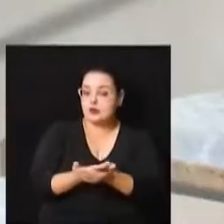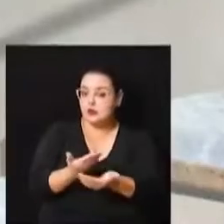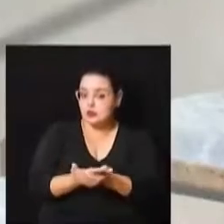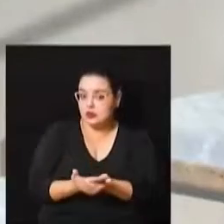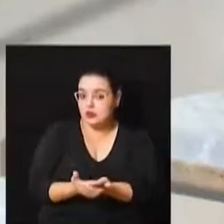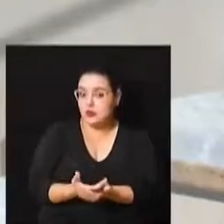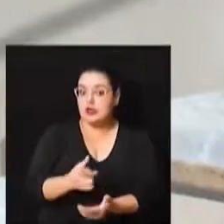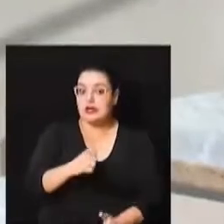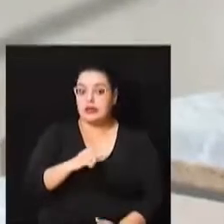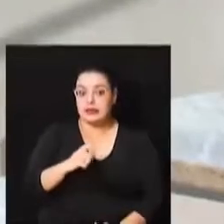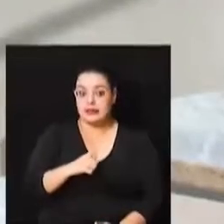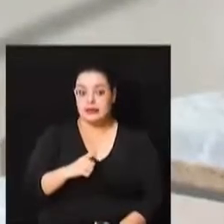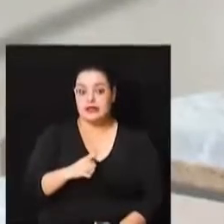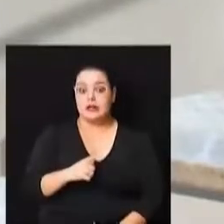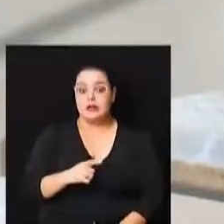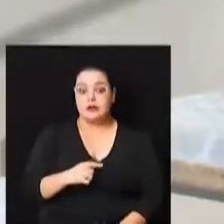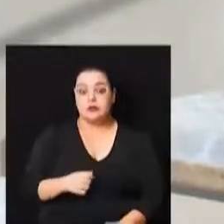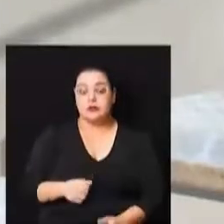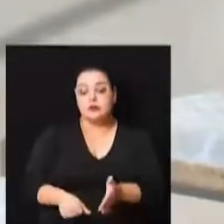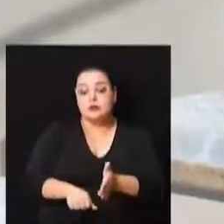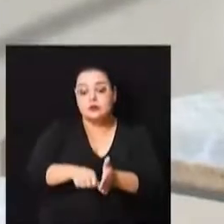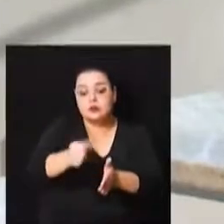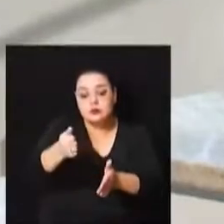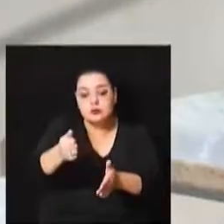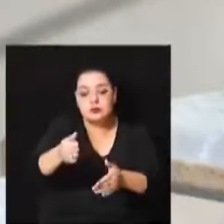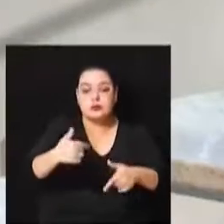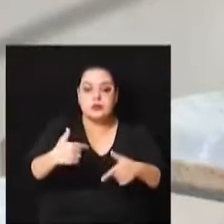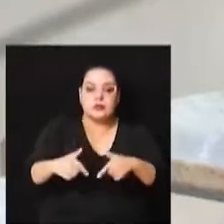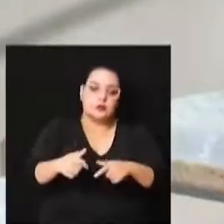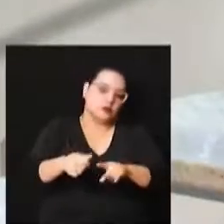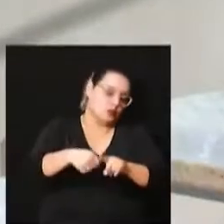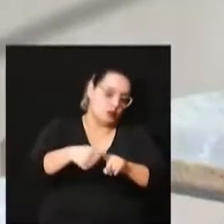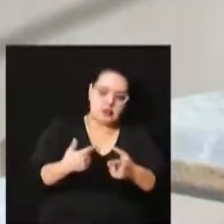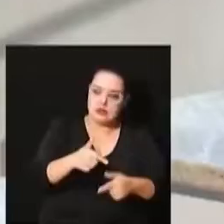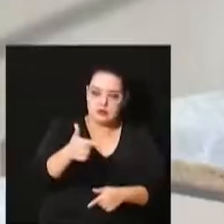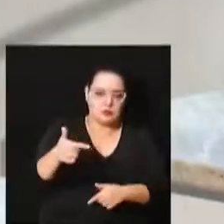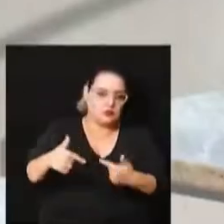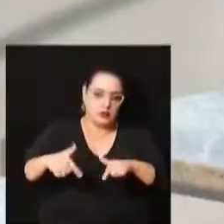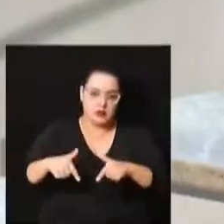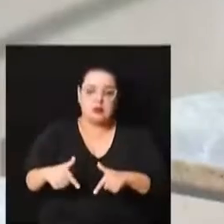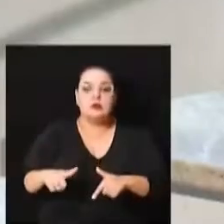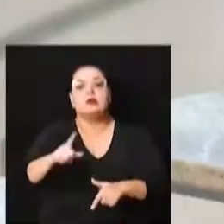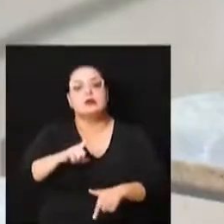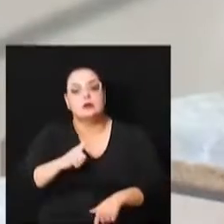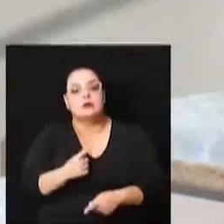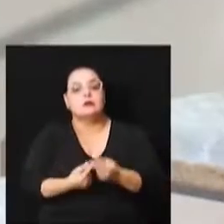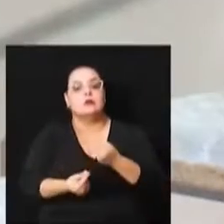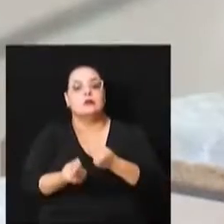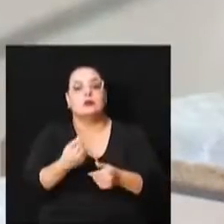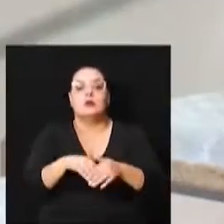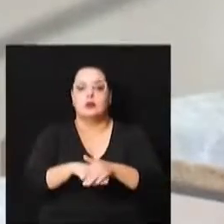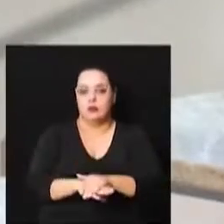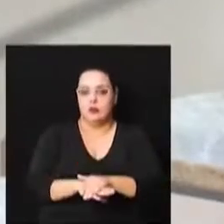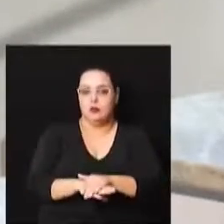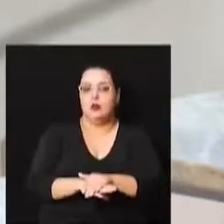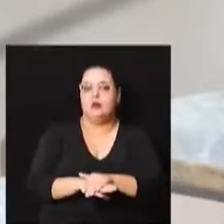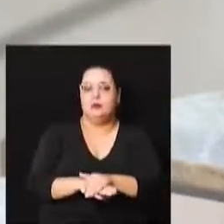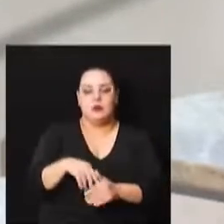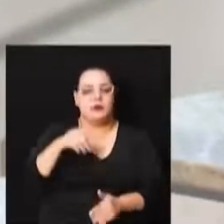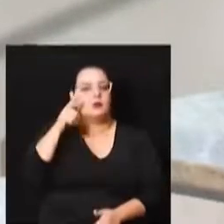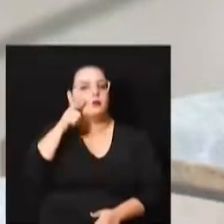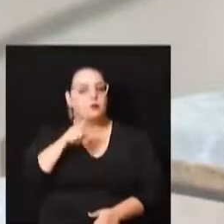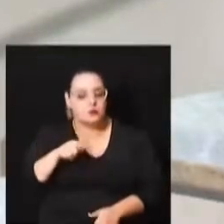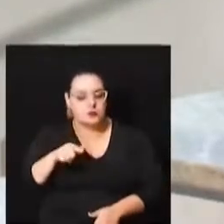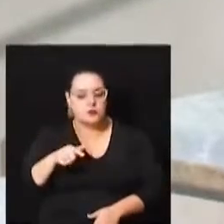estudante pede que você tenha condições de se manter nos primeiros meses sem emprego. Então, eu teria que ter uma reserva financeira para conseguir